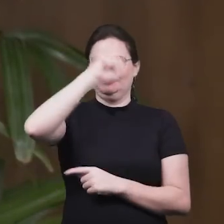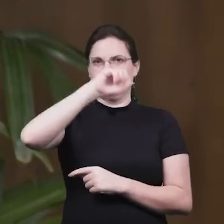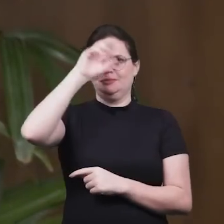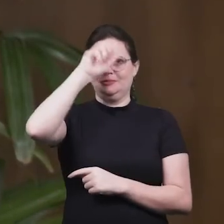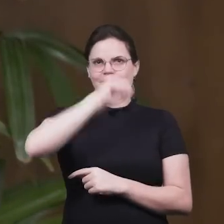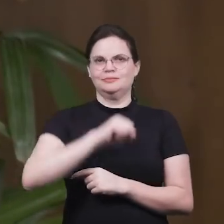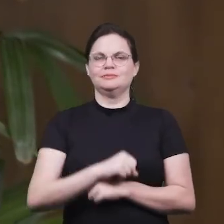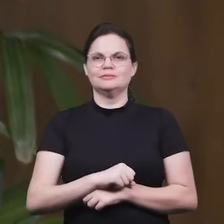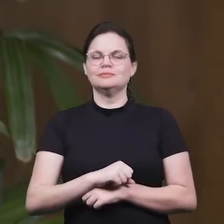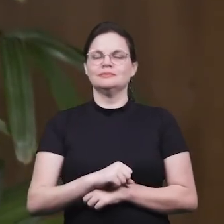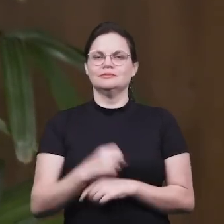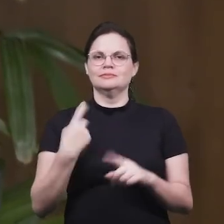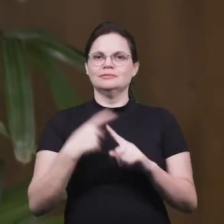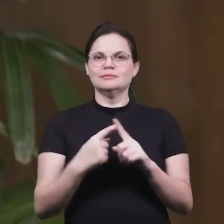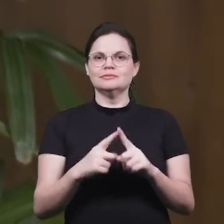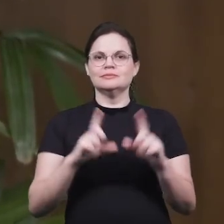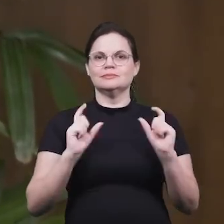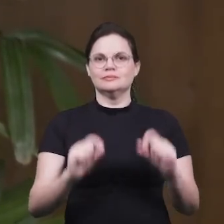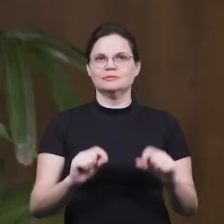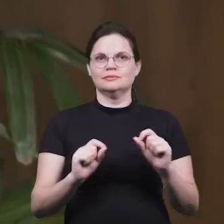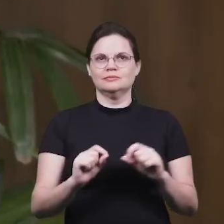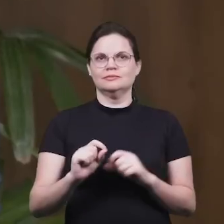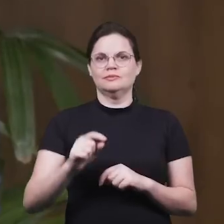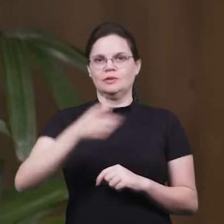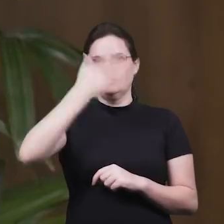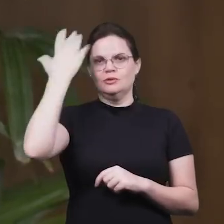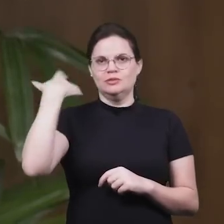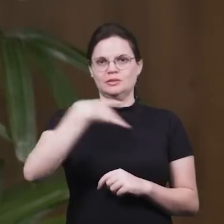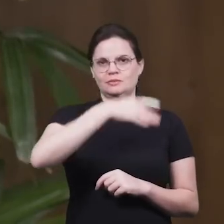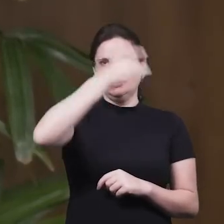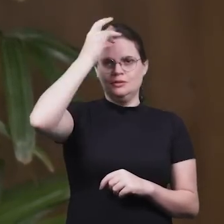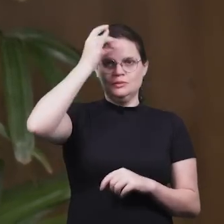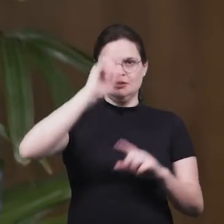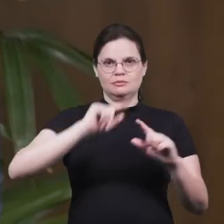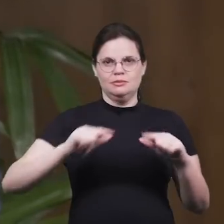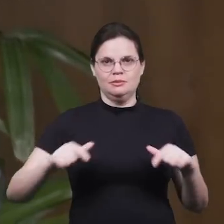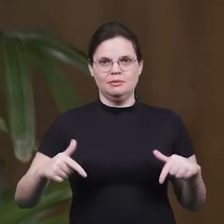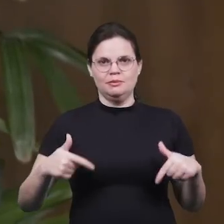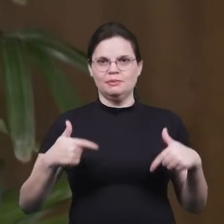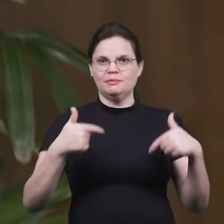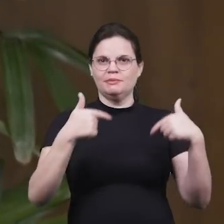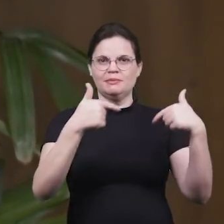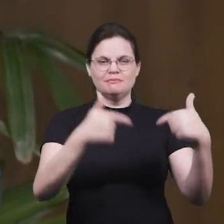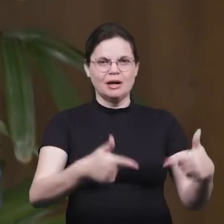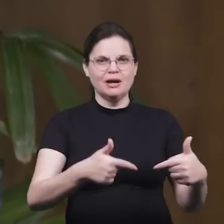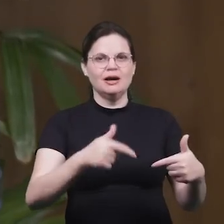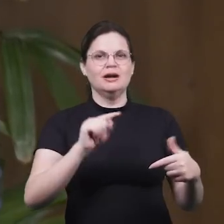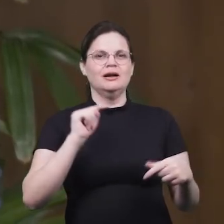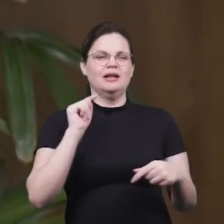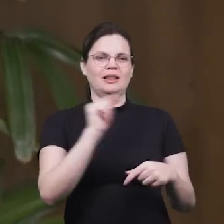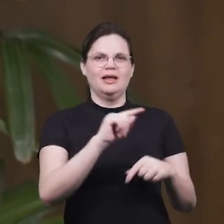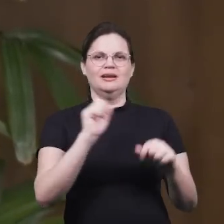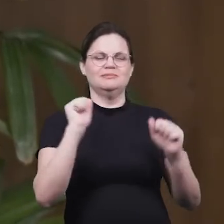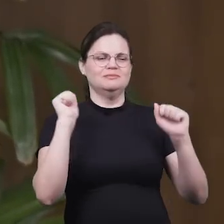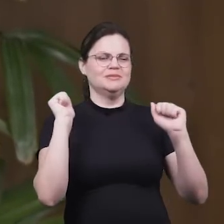ajuda preciosa do Espírito Santo, especialmente nas condições que ele está,